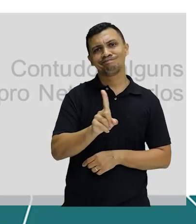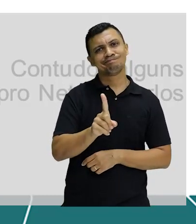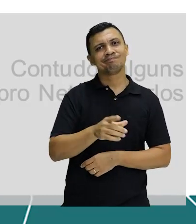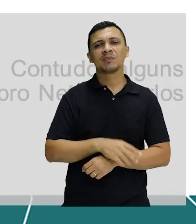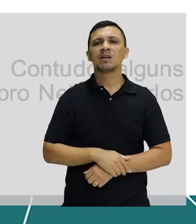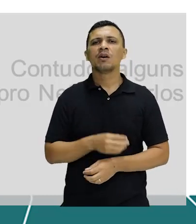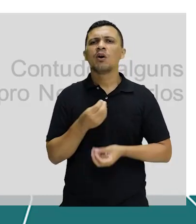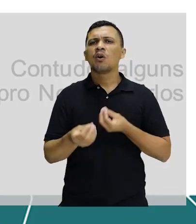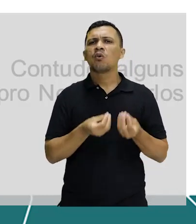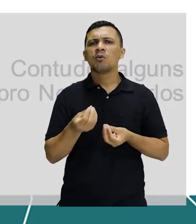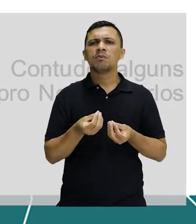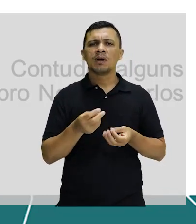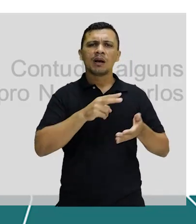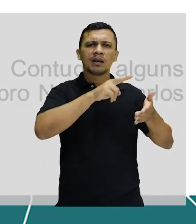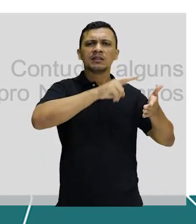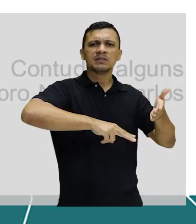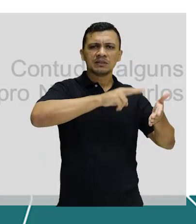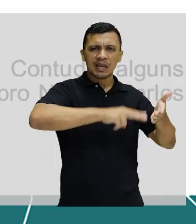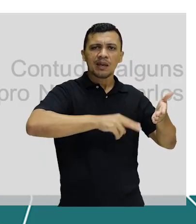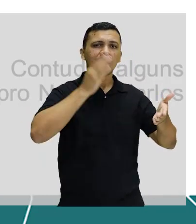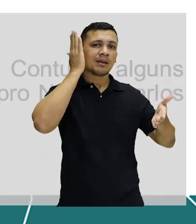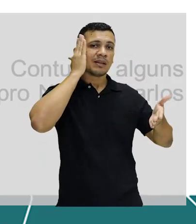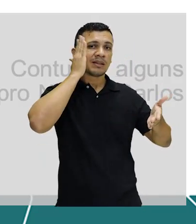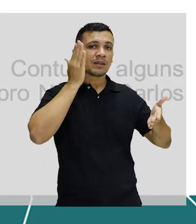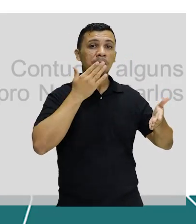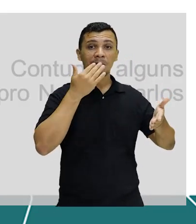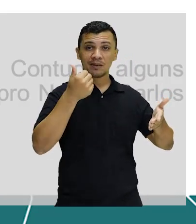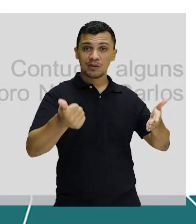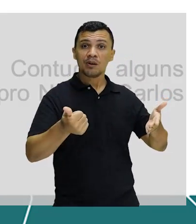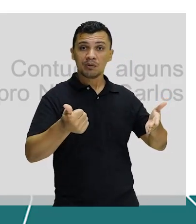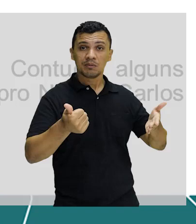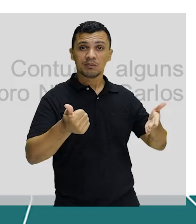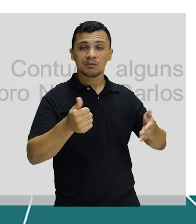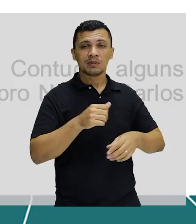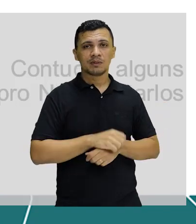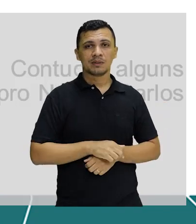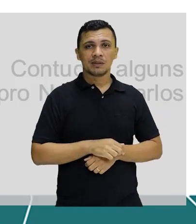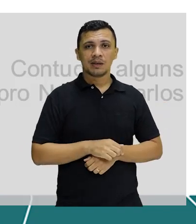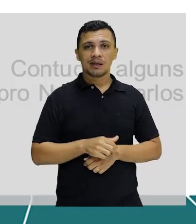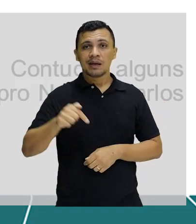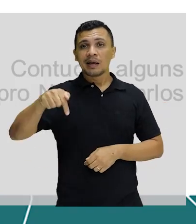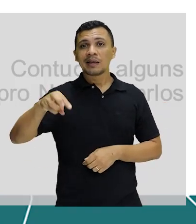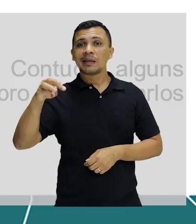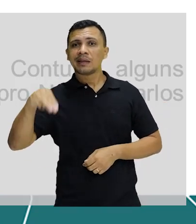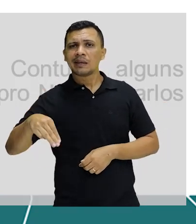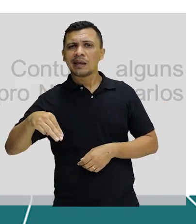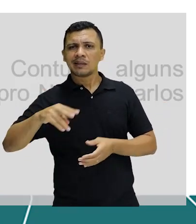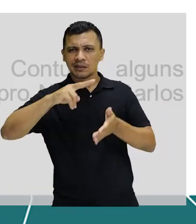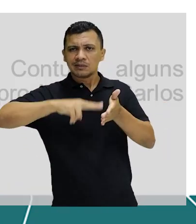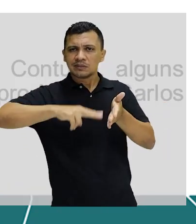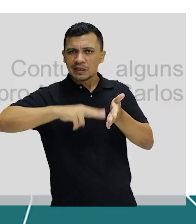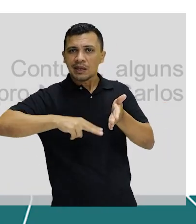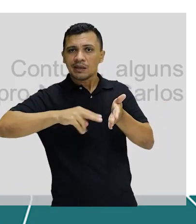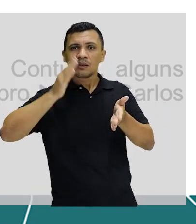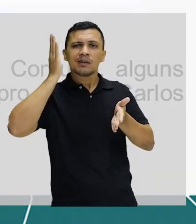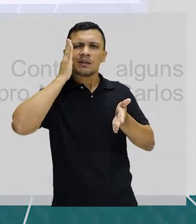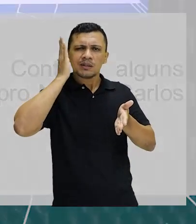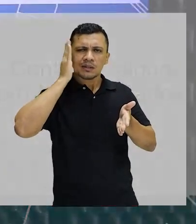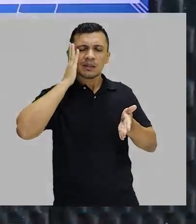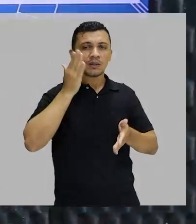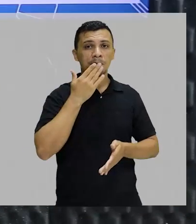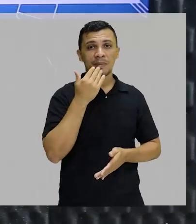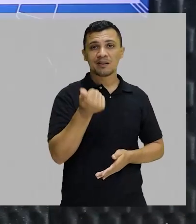quem? Quem lê, entende melhor. Quem lê, entende melhor. Esse caso também não é pacífico, não chegou a